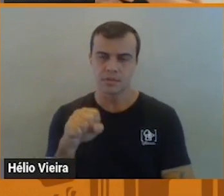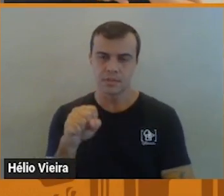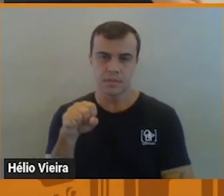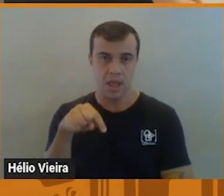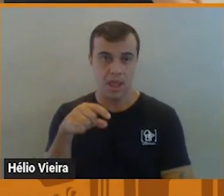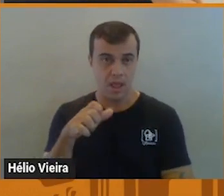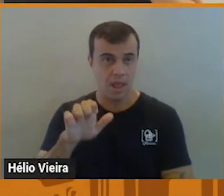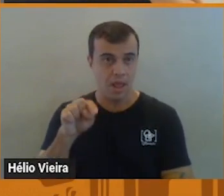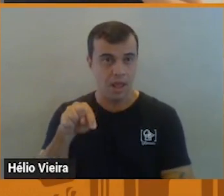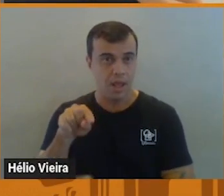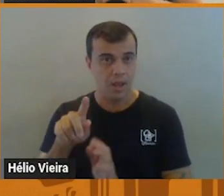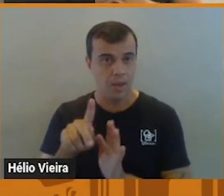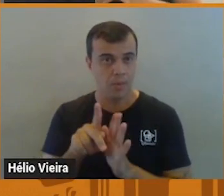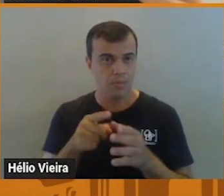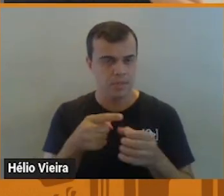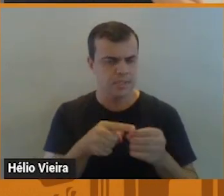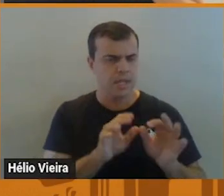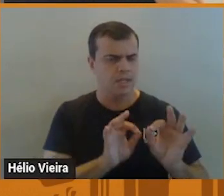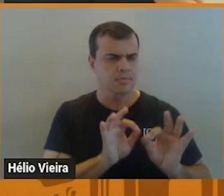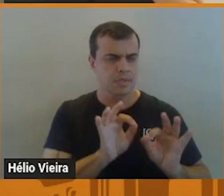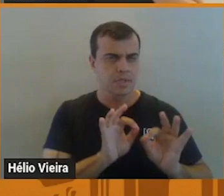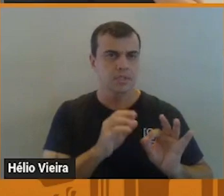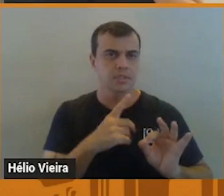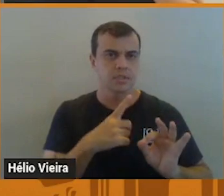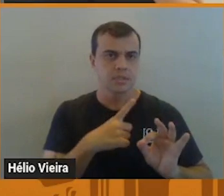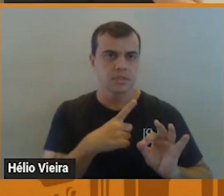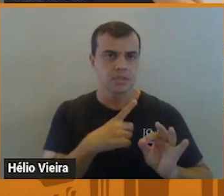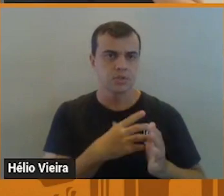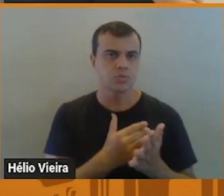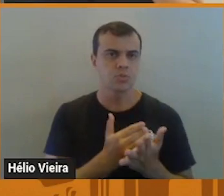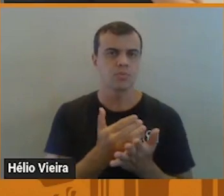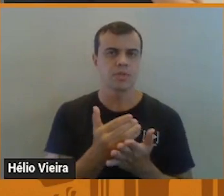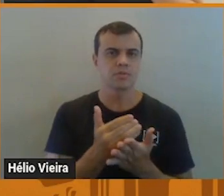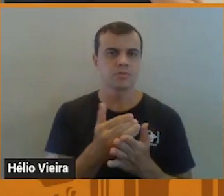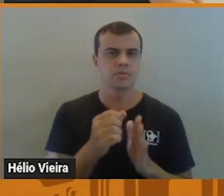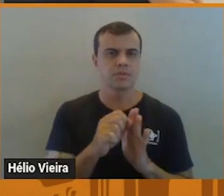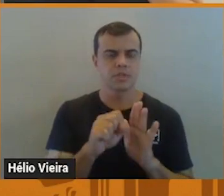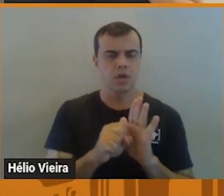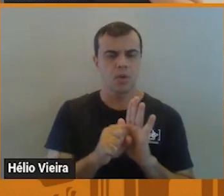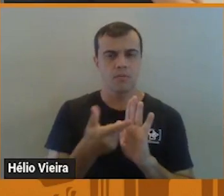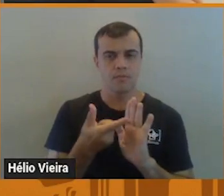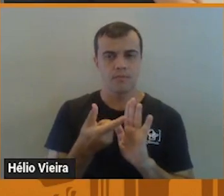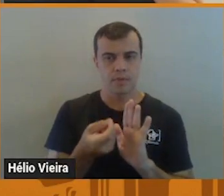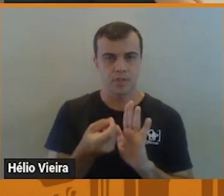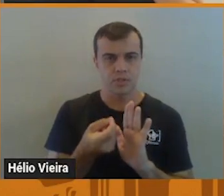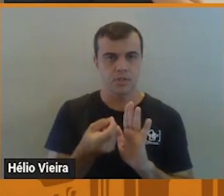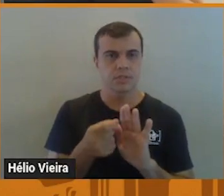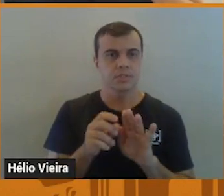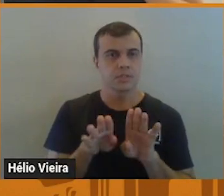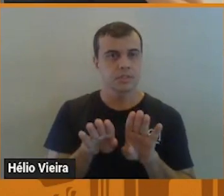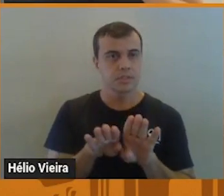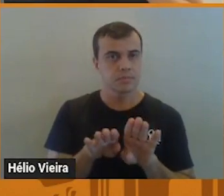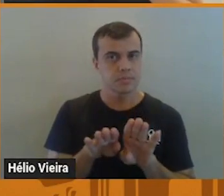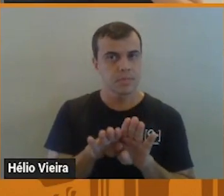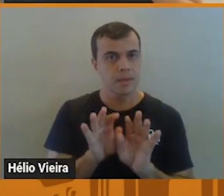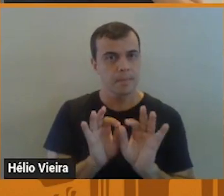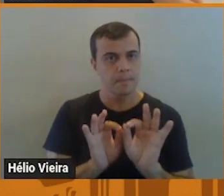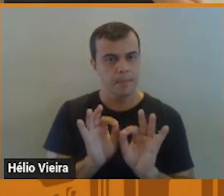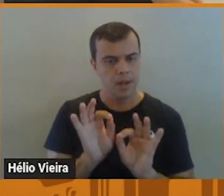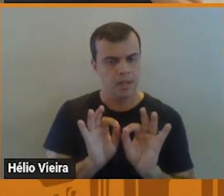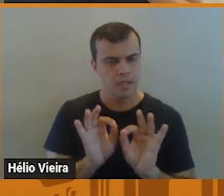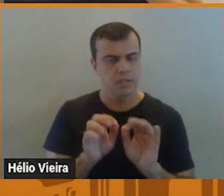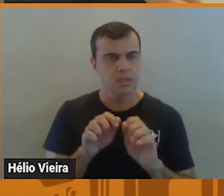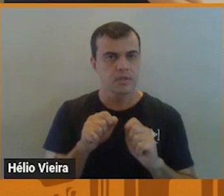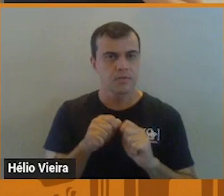ela é uma cidade planejada do início do século XX, e que foi planejada,